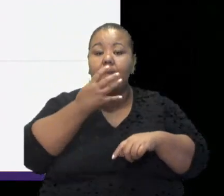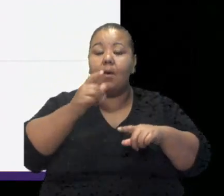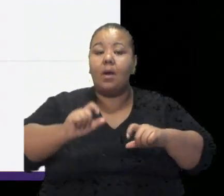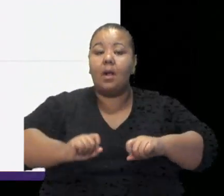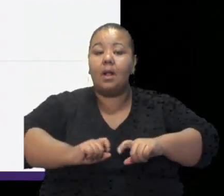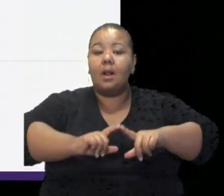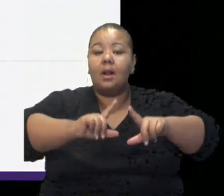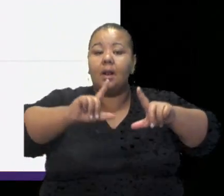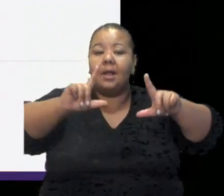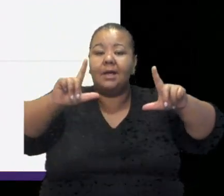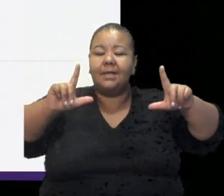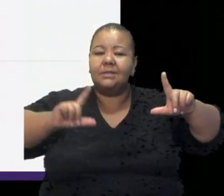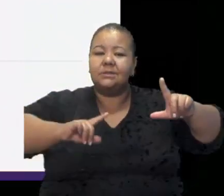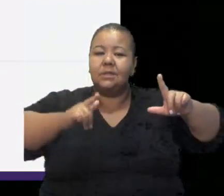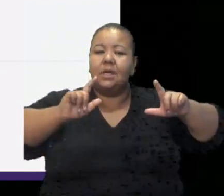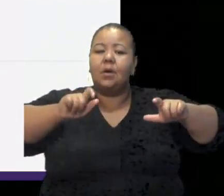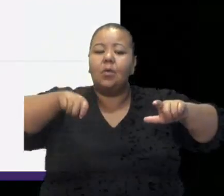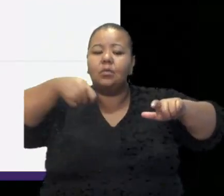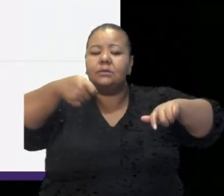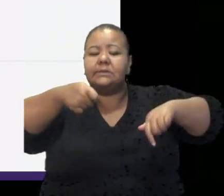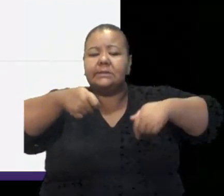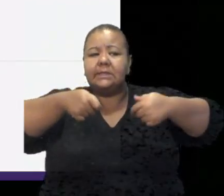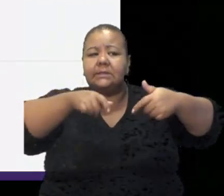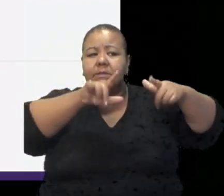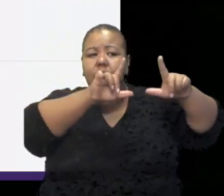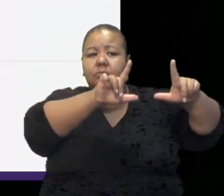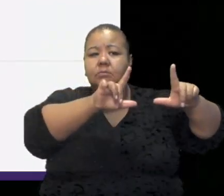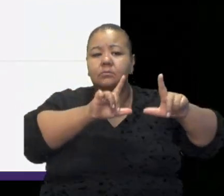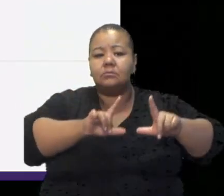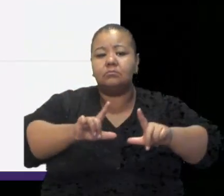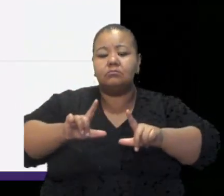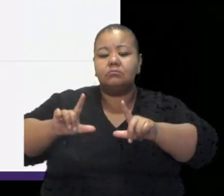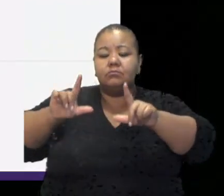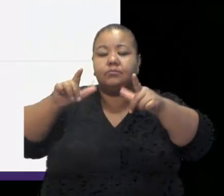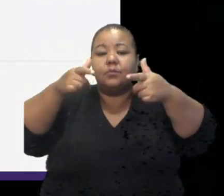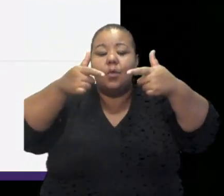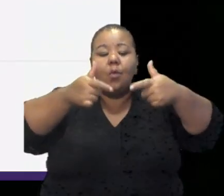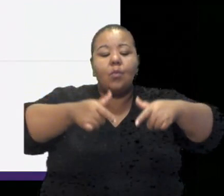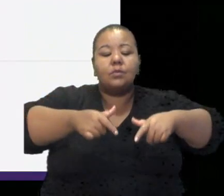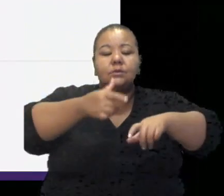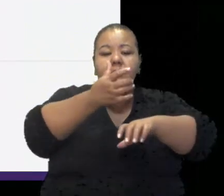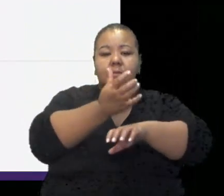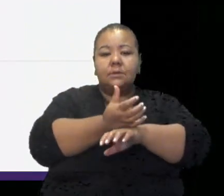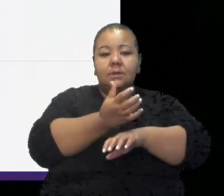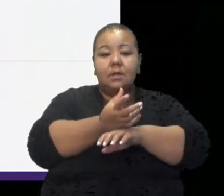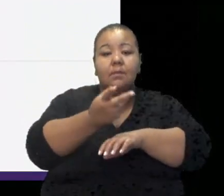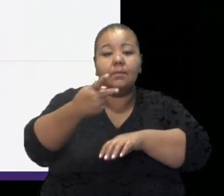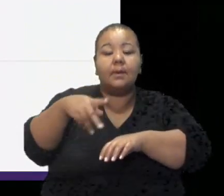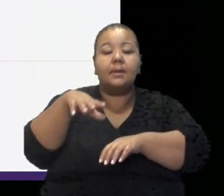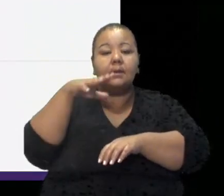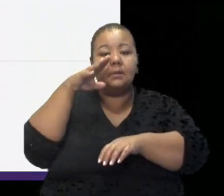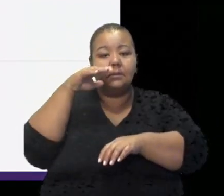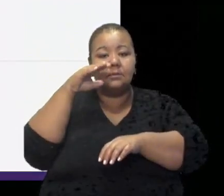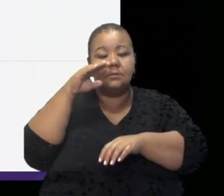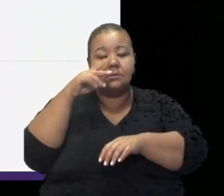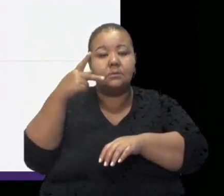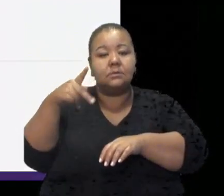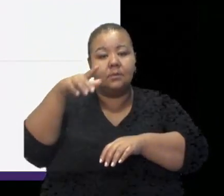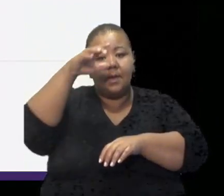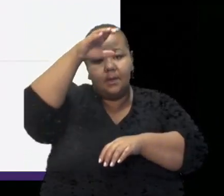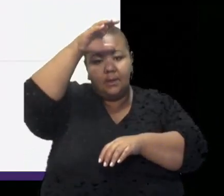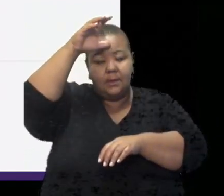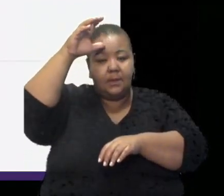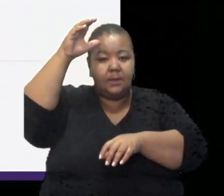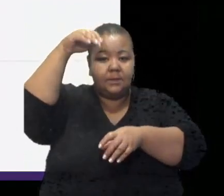clareza, com uma sinalização bem clara do fluxo de materiais, tanto para colaboradores como para cliente